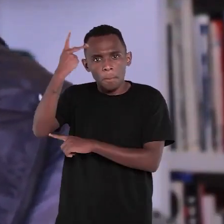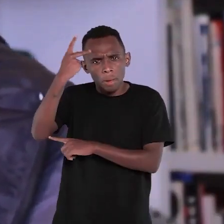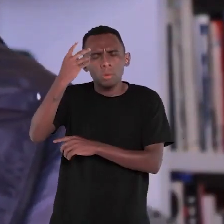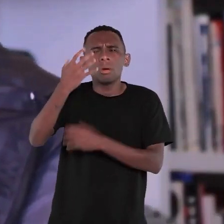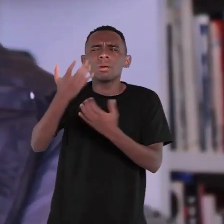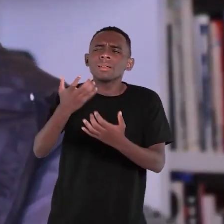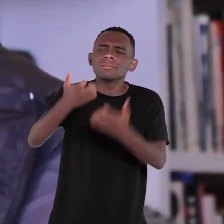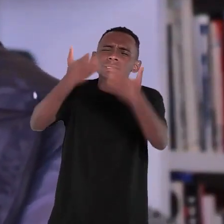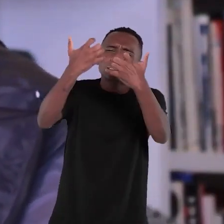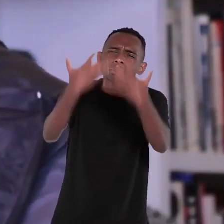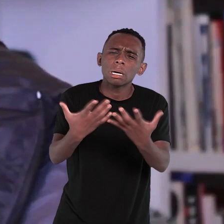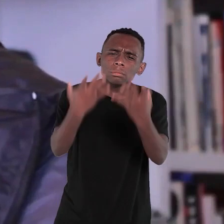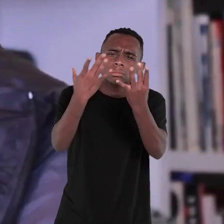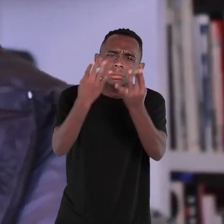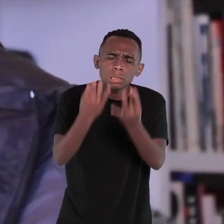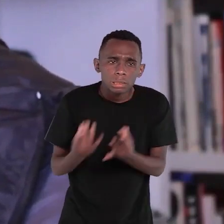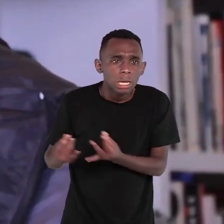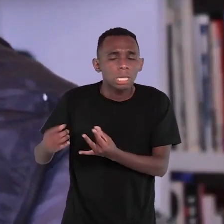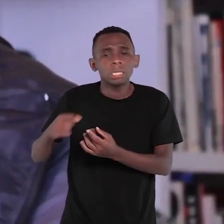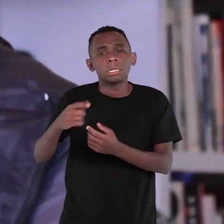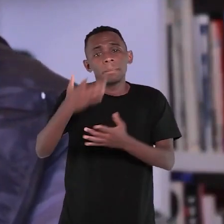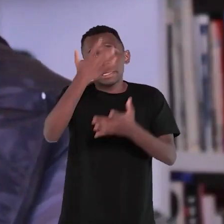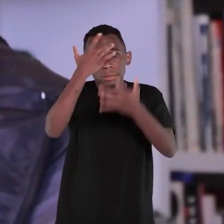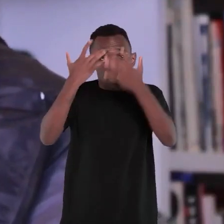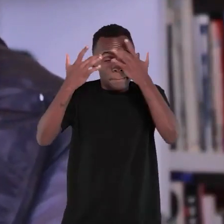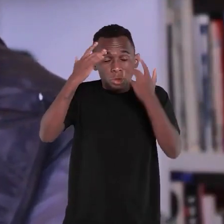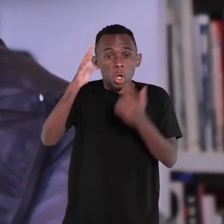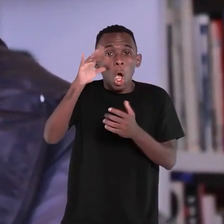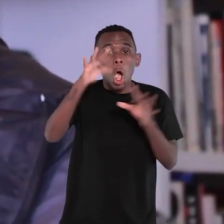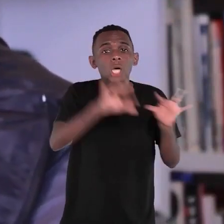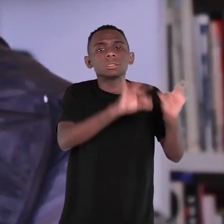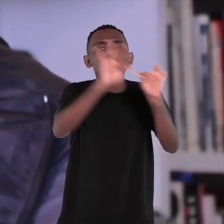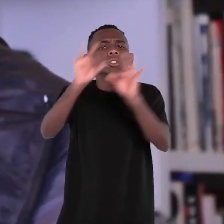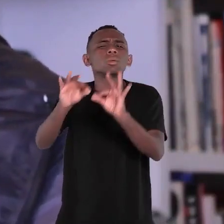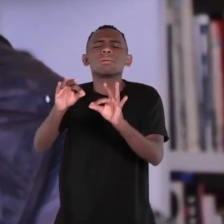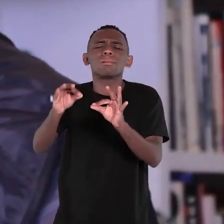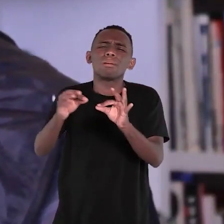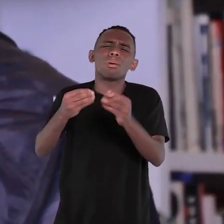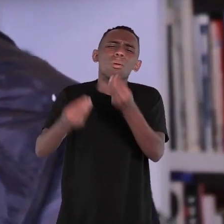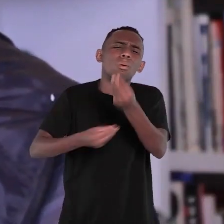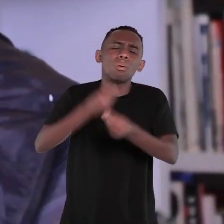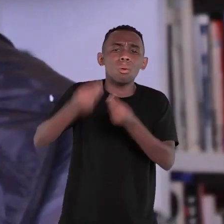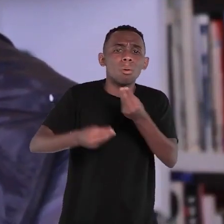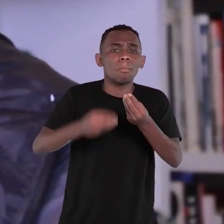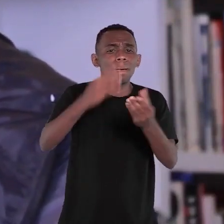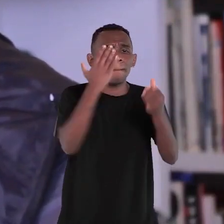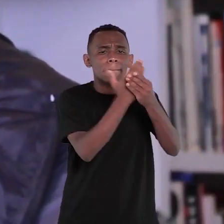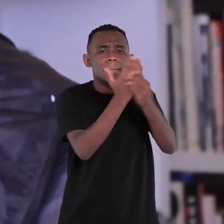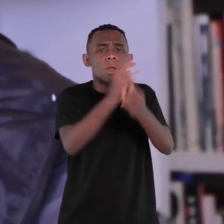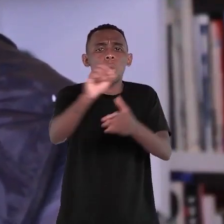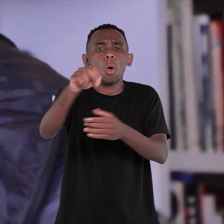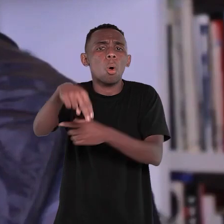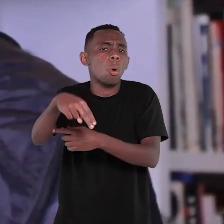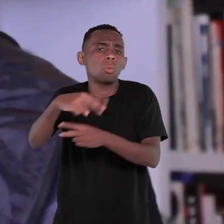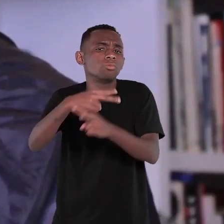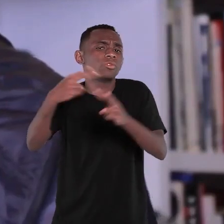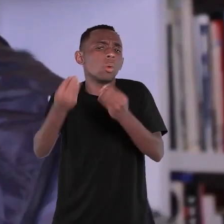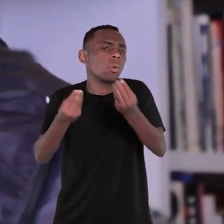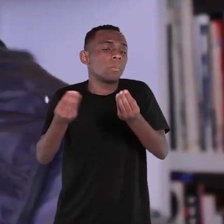dizer. Eu queria que você contasse para as pessoas que estão nos assistindo o que é a Biblion.